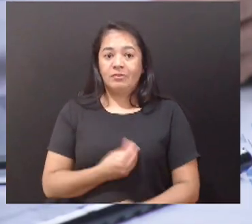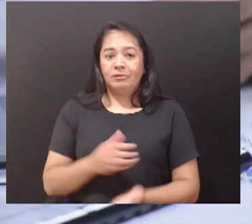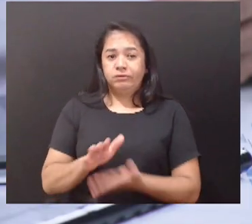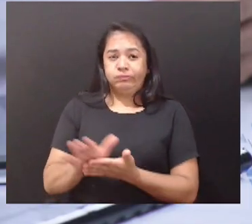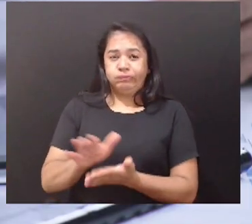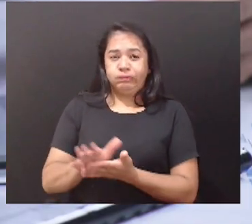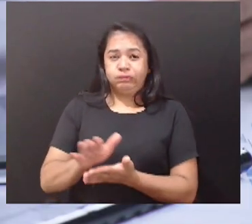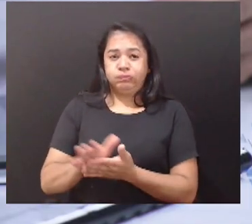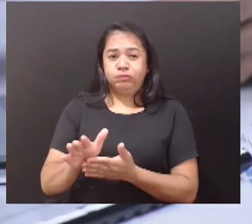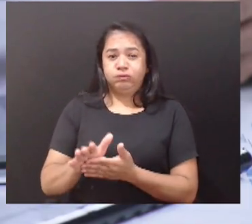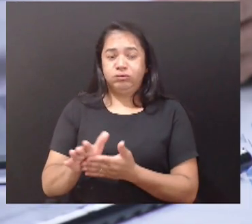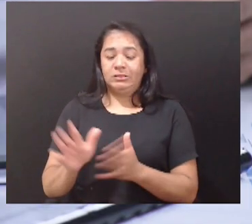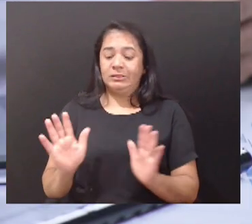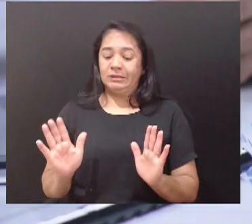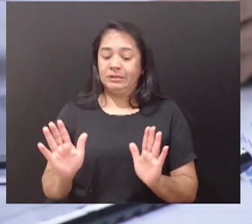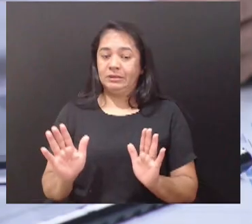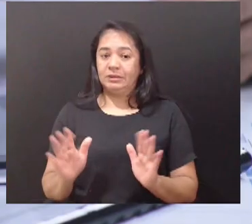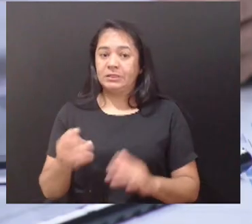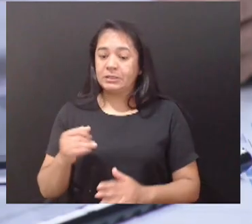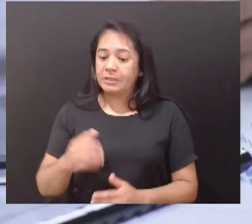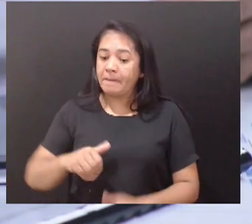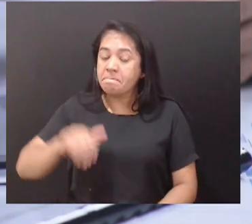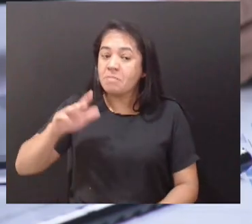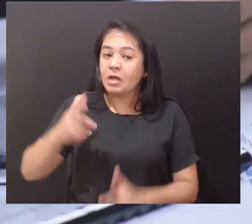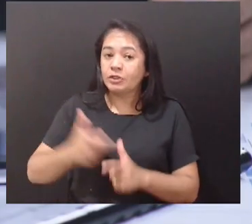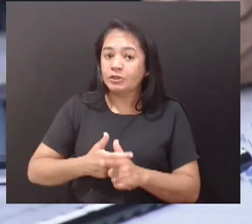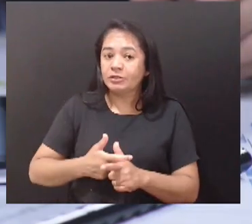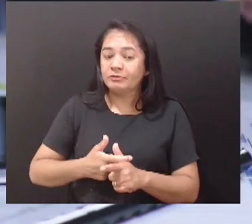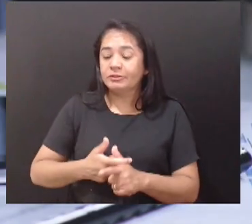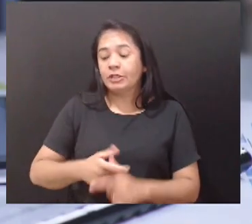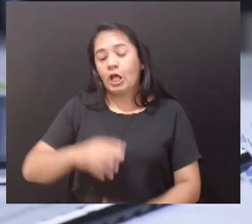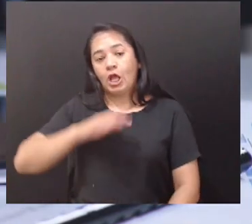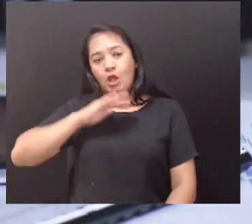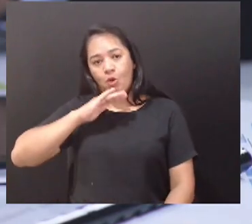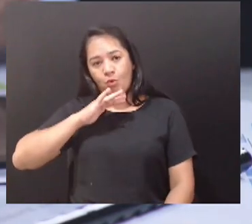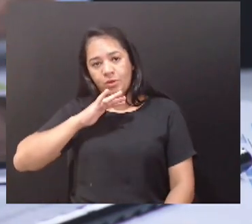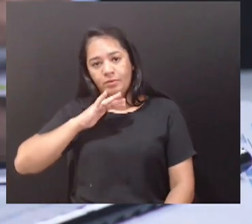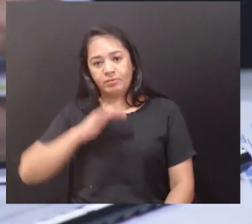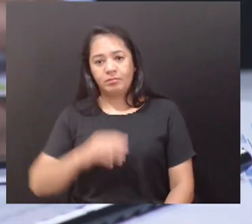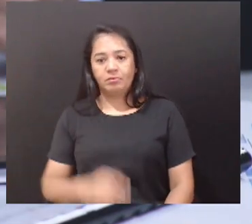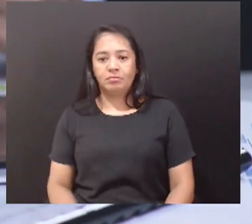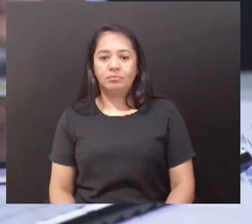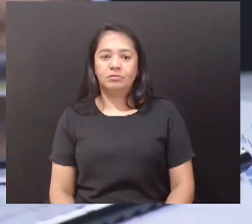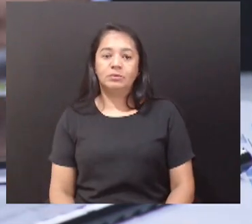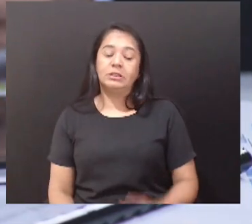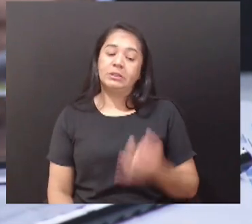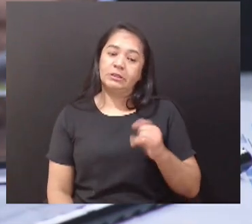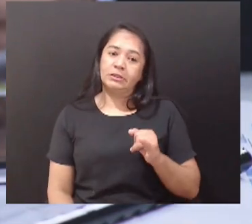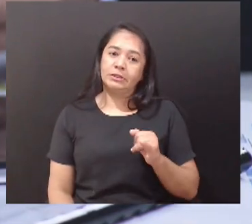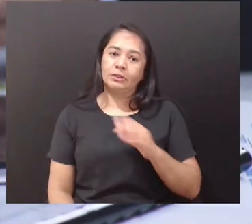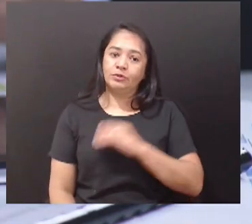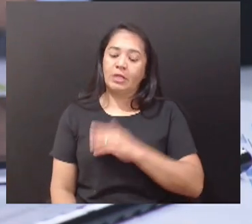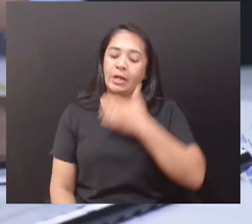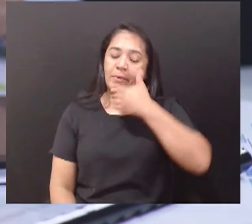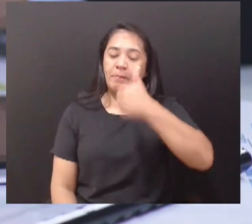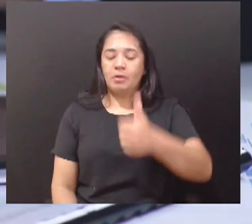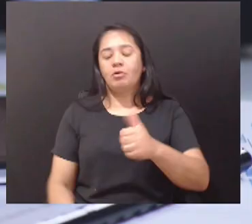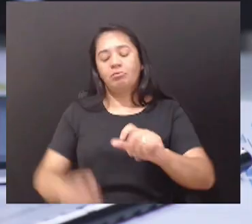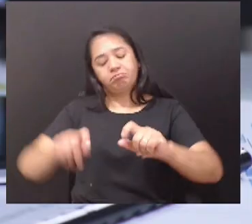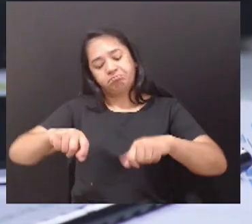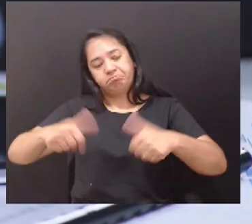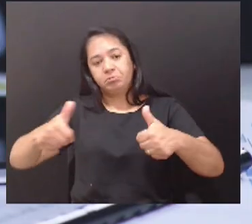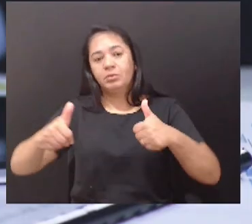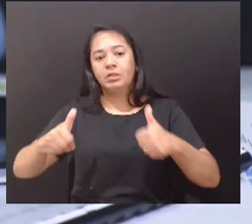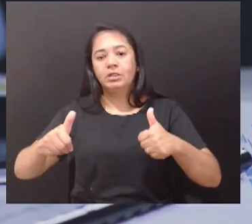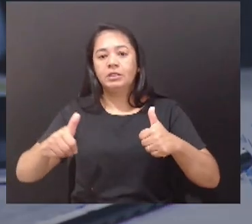comprometido, ter uma dívida a mais não se torna interessante. A não ser que ela faça um reajuste e ela consiga encaixar a dívida no padrão de vida que